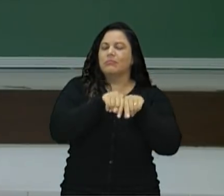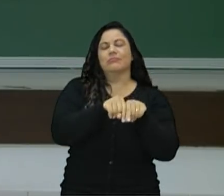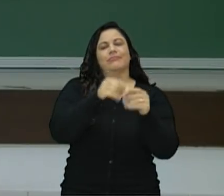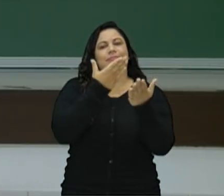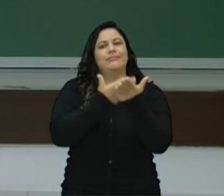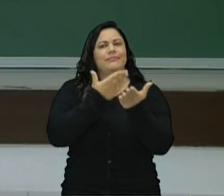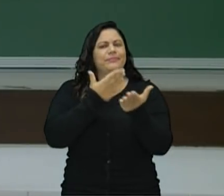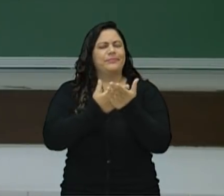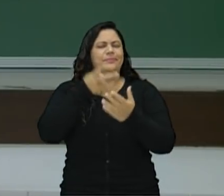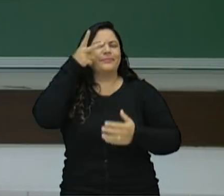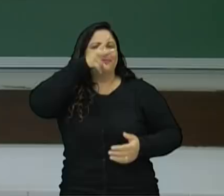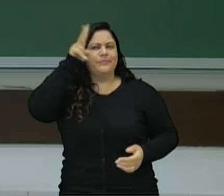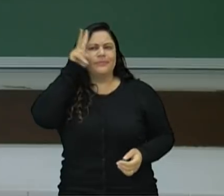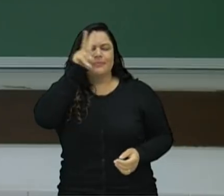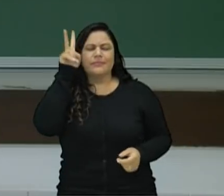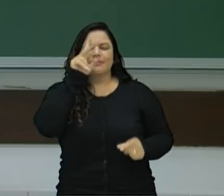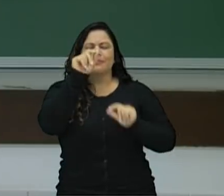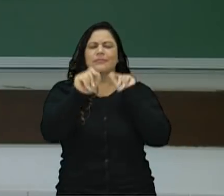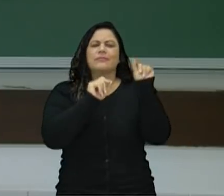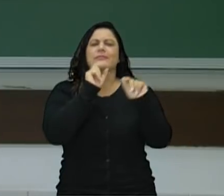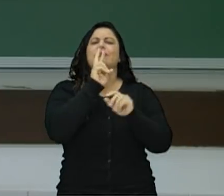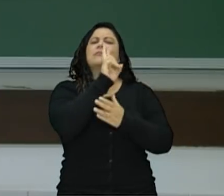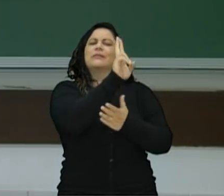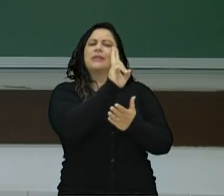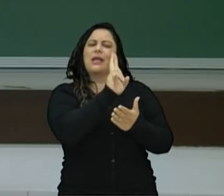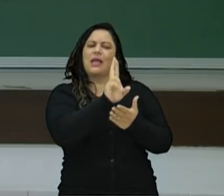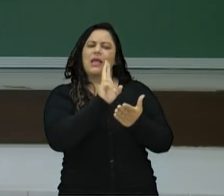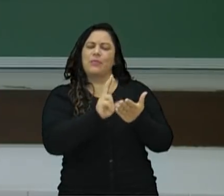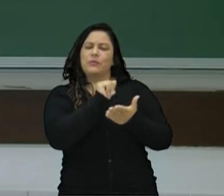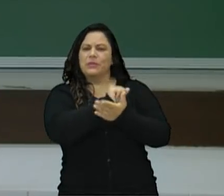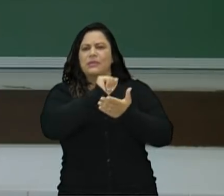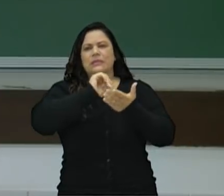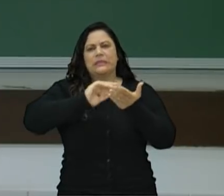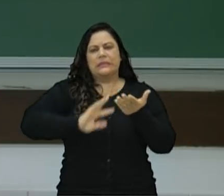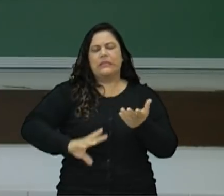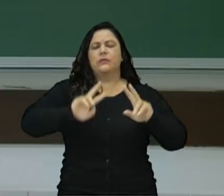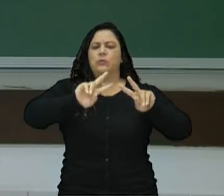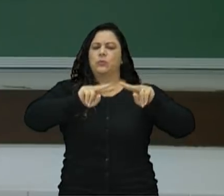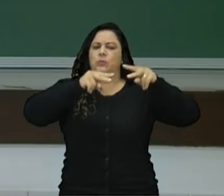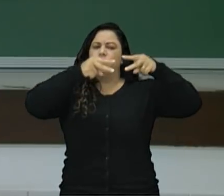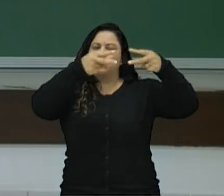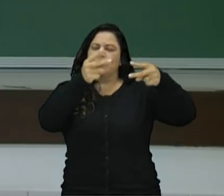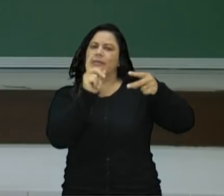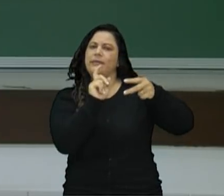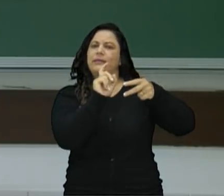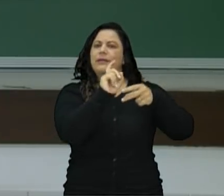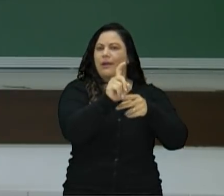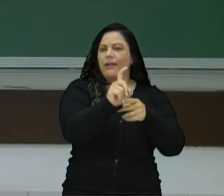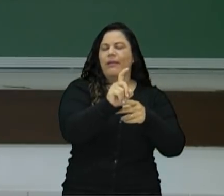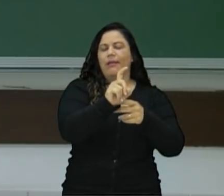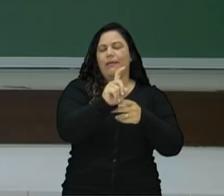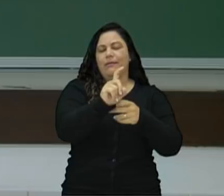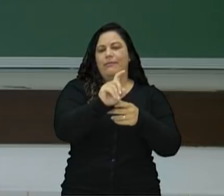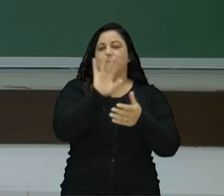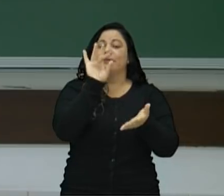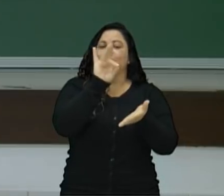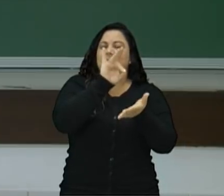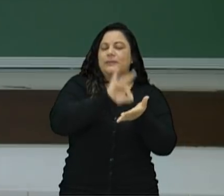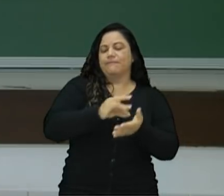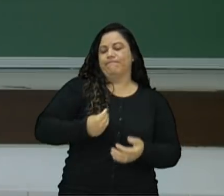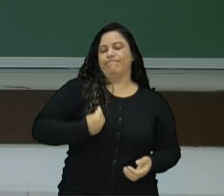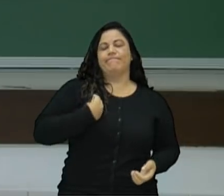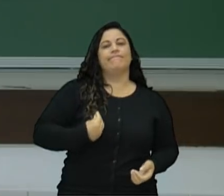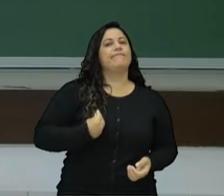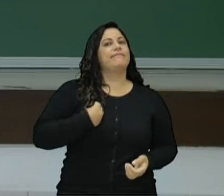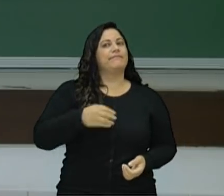que vocês têm que responder o formulário de questões e clicar lá no link para validar a presença de vocês, ok? Então, a gente na